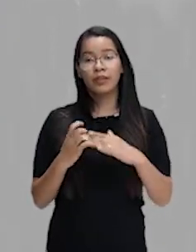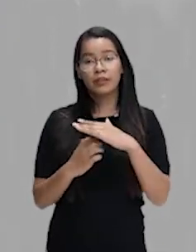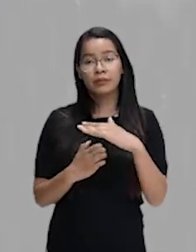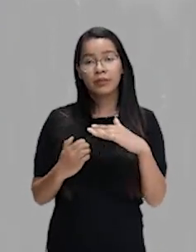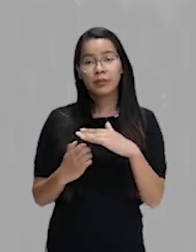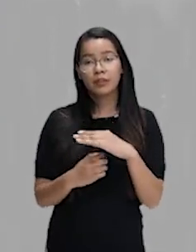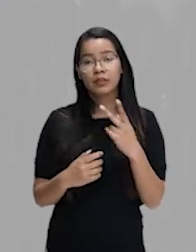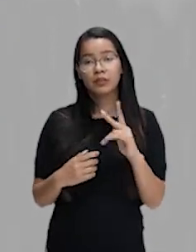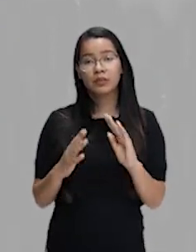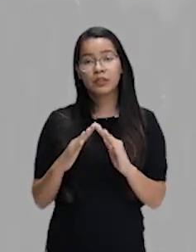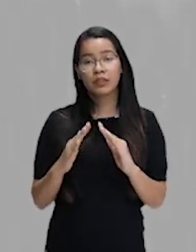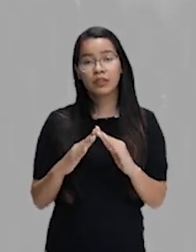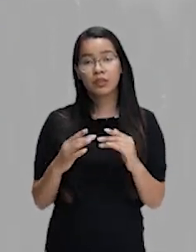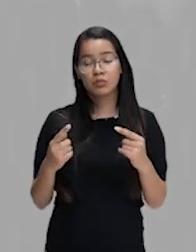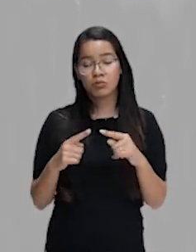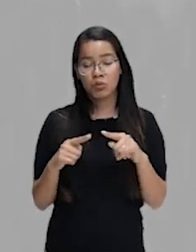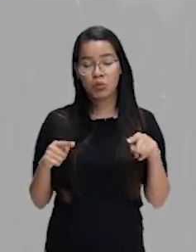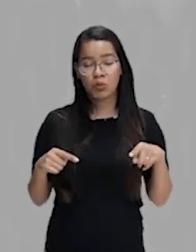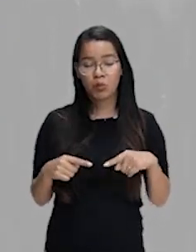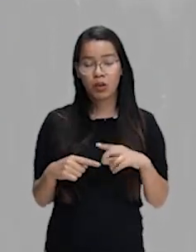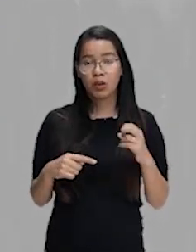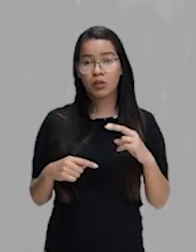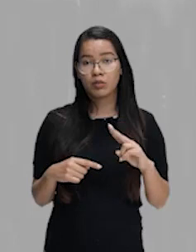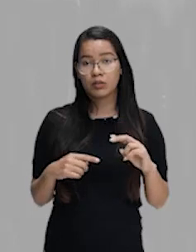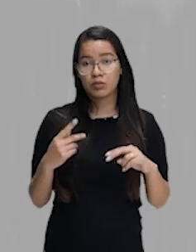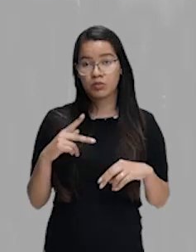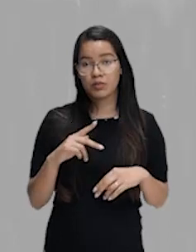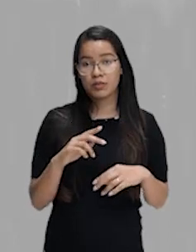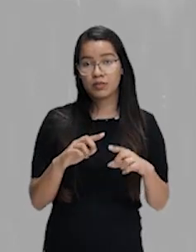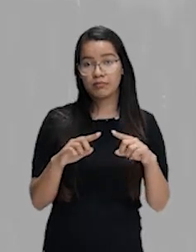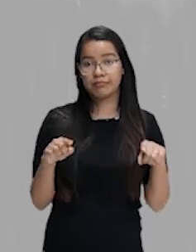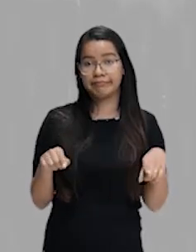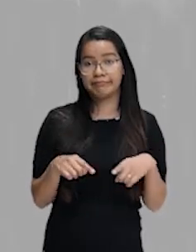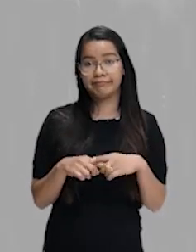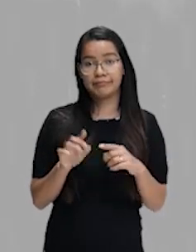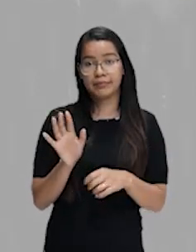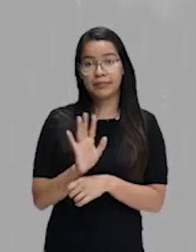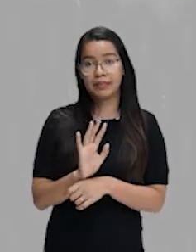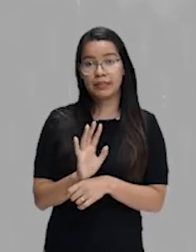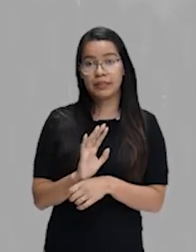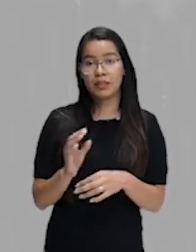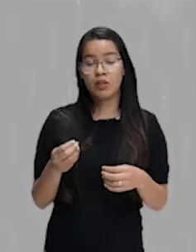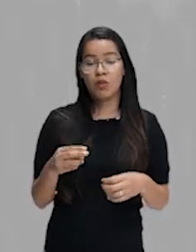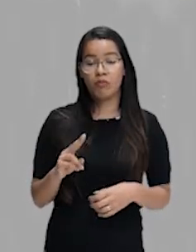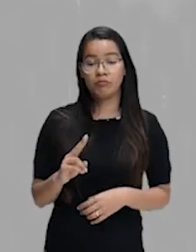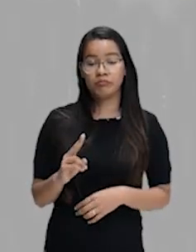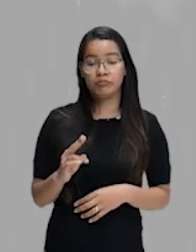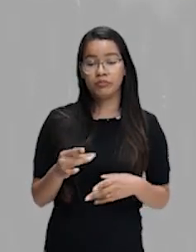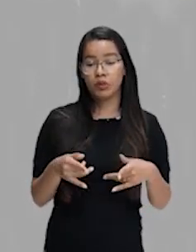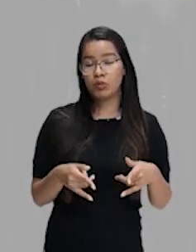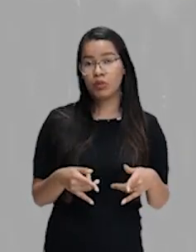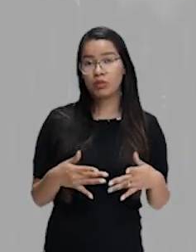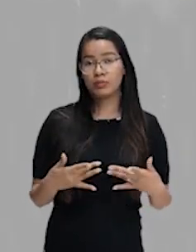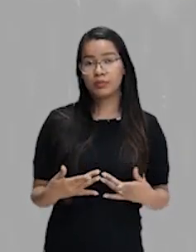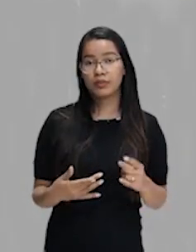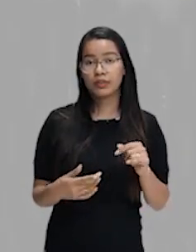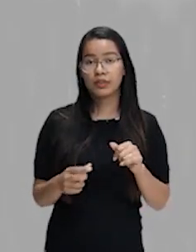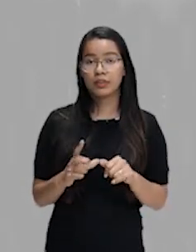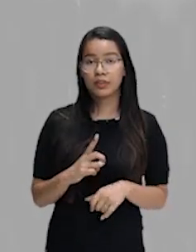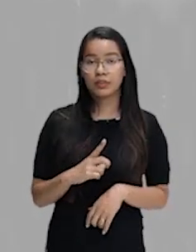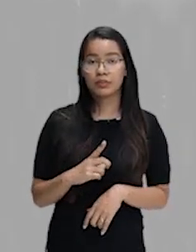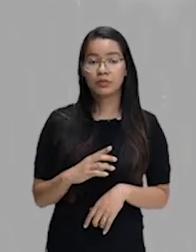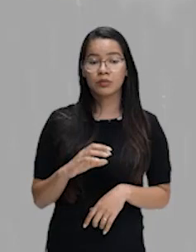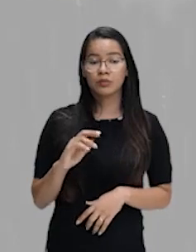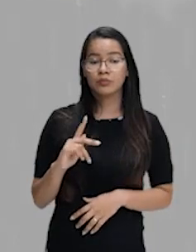ou na sua sala, em algum pedaço ali da sua residência, você fez um escritório. Então você tem um home office, um escritório em